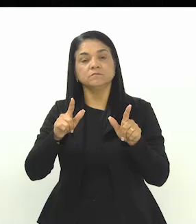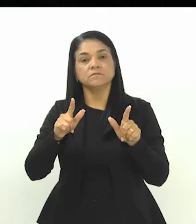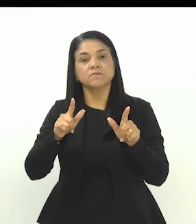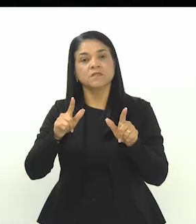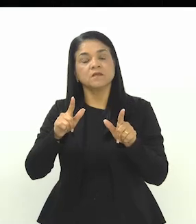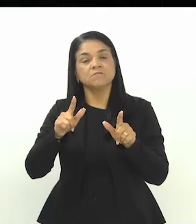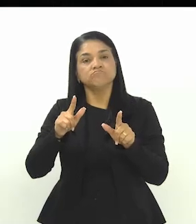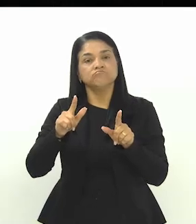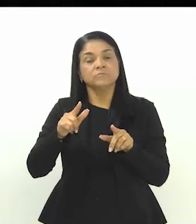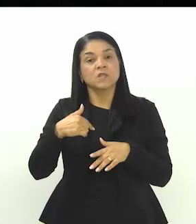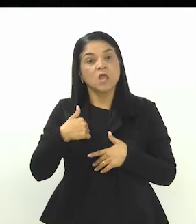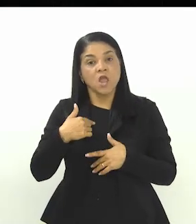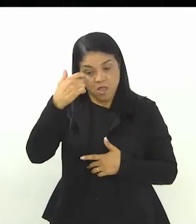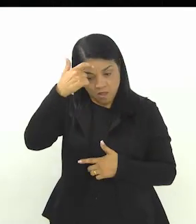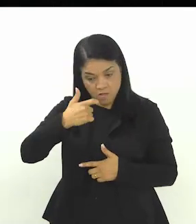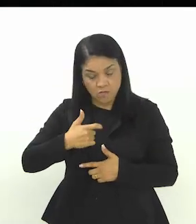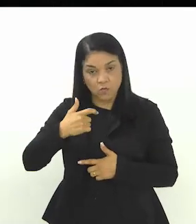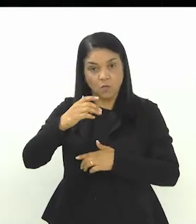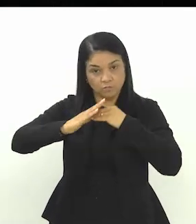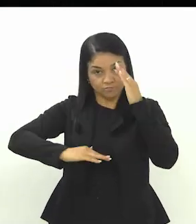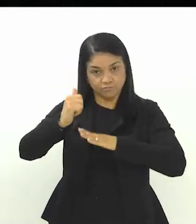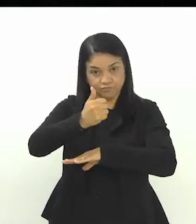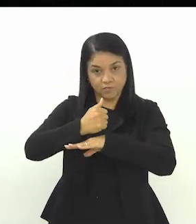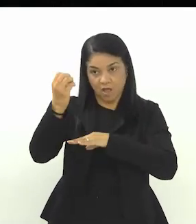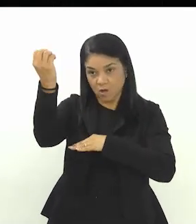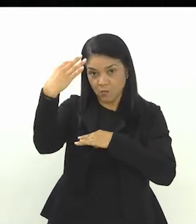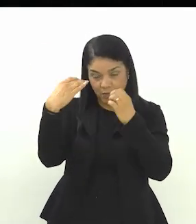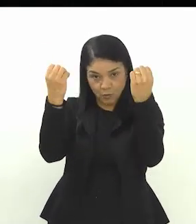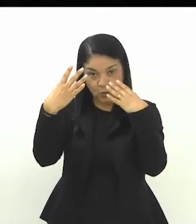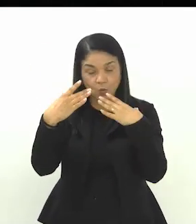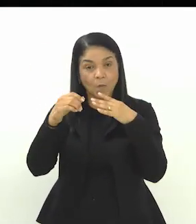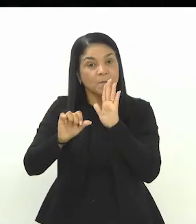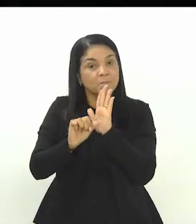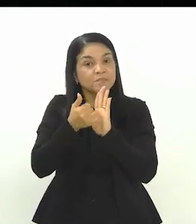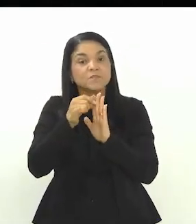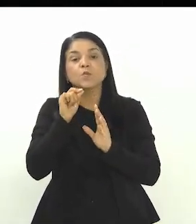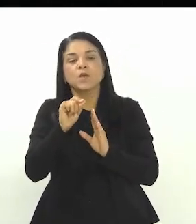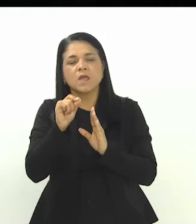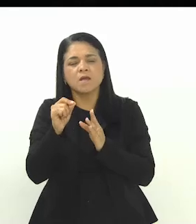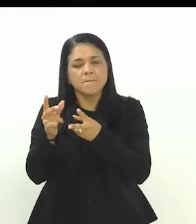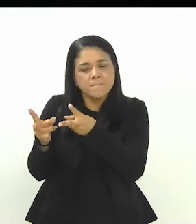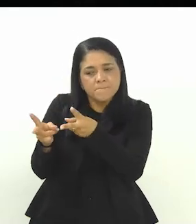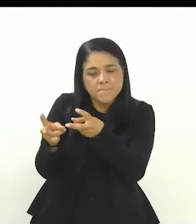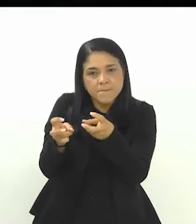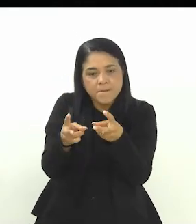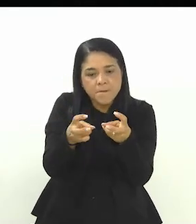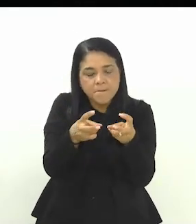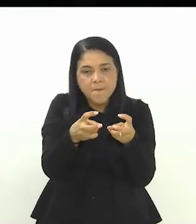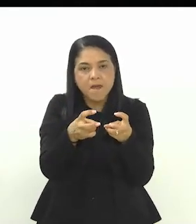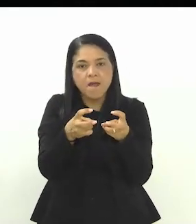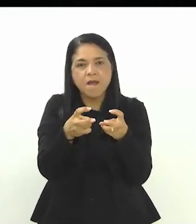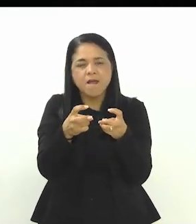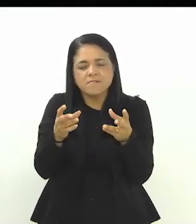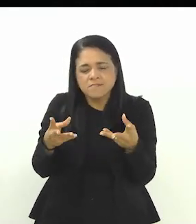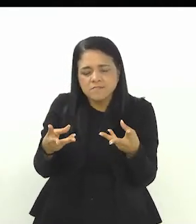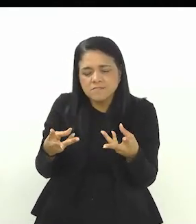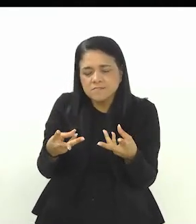Então, quanto iluminador, o primeiro passo é a gente tentar pegar